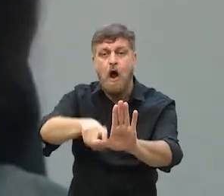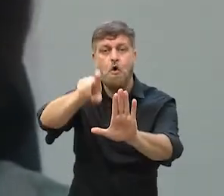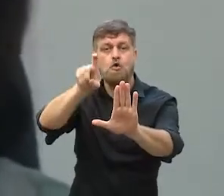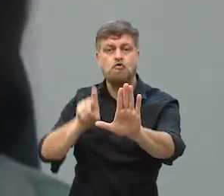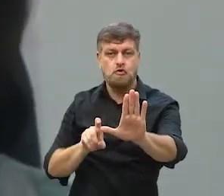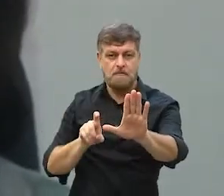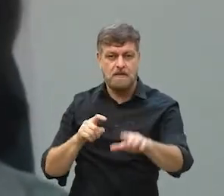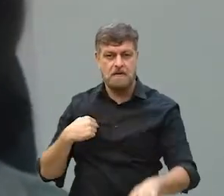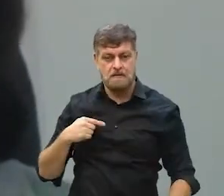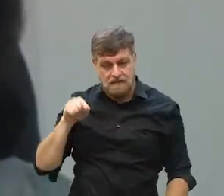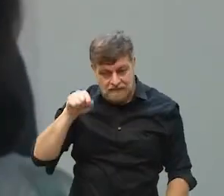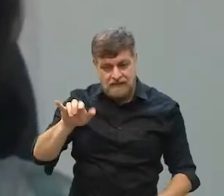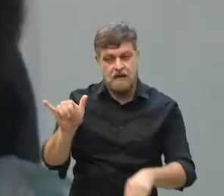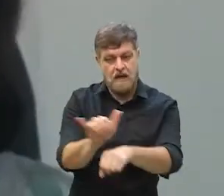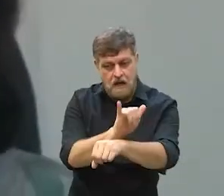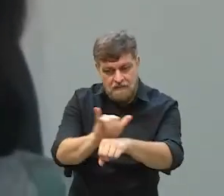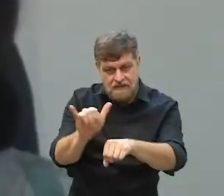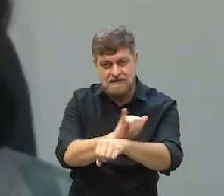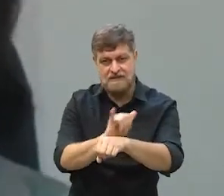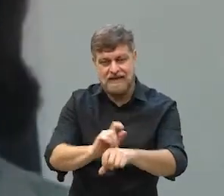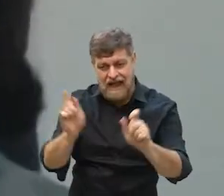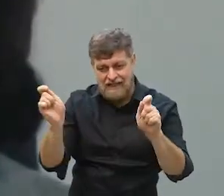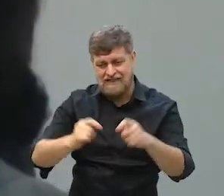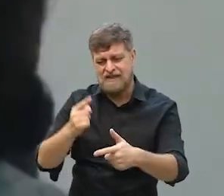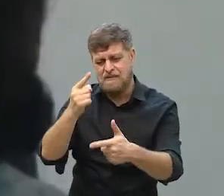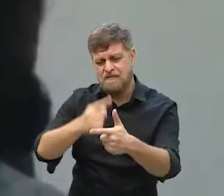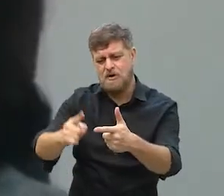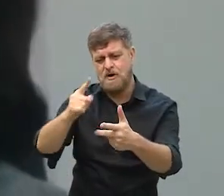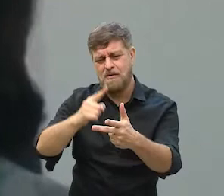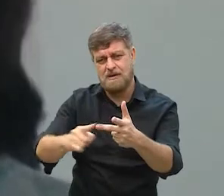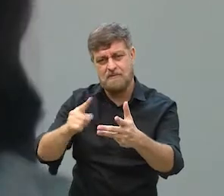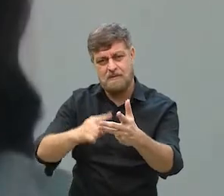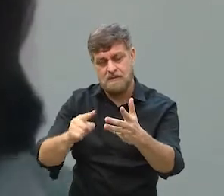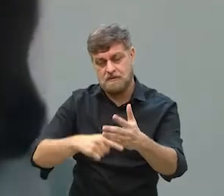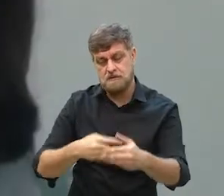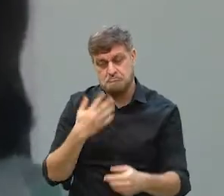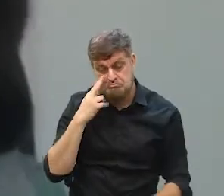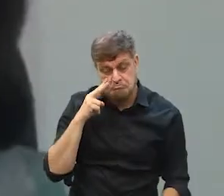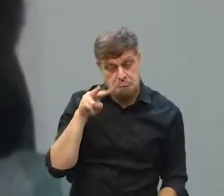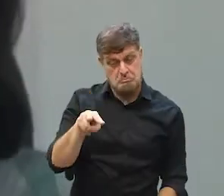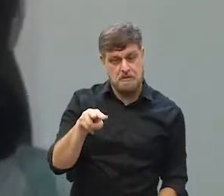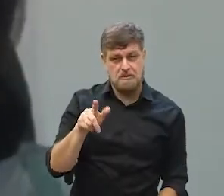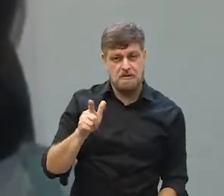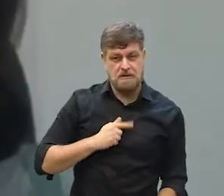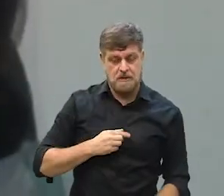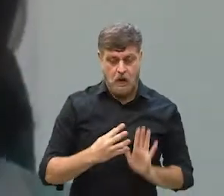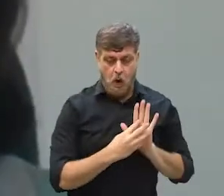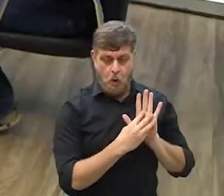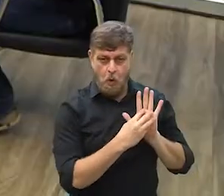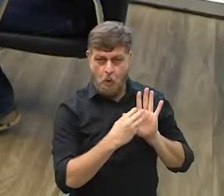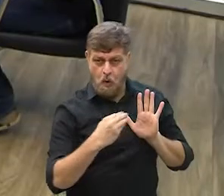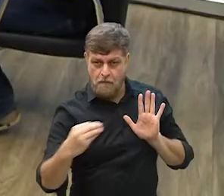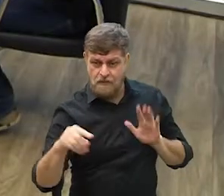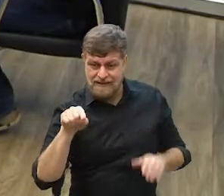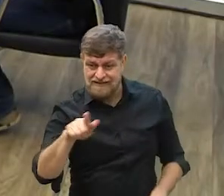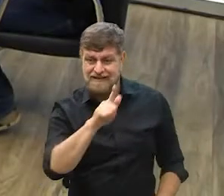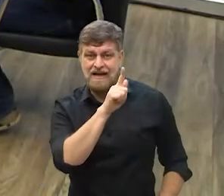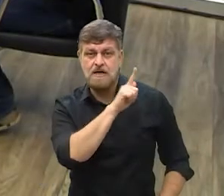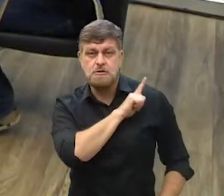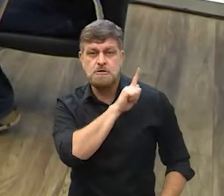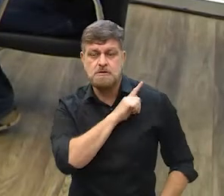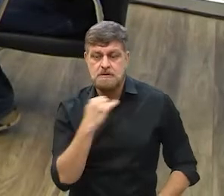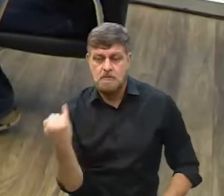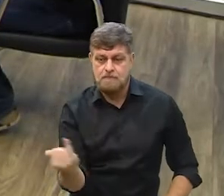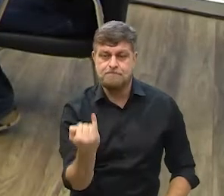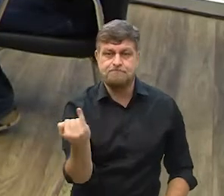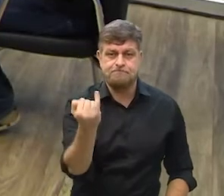saída factível para os tantos problemas que assistimos. Então, aí, o modelo de gestão passa a ser importante,